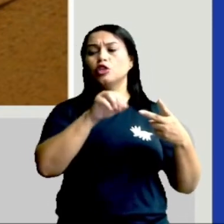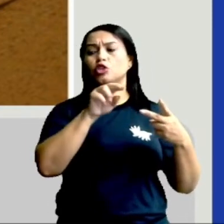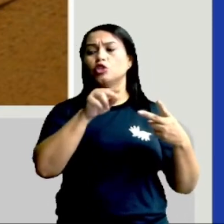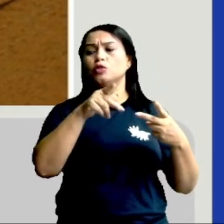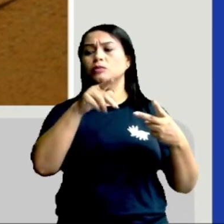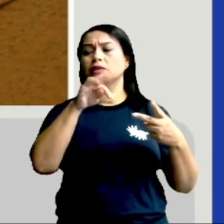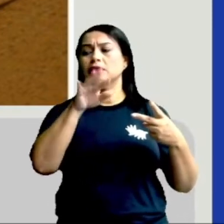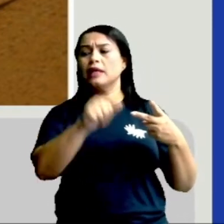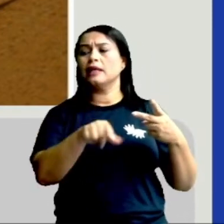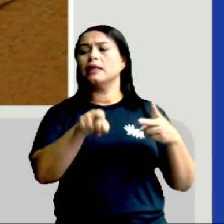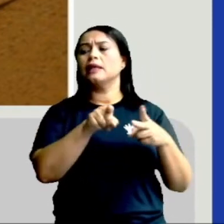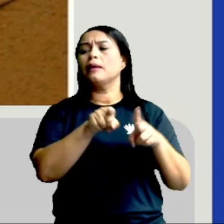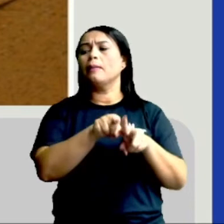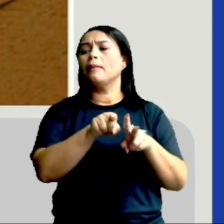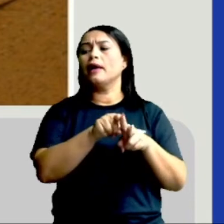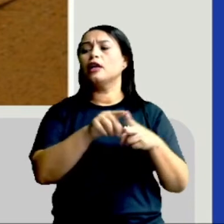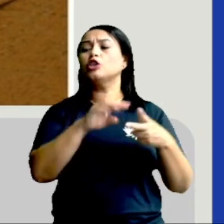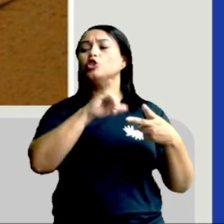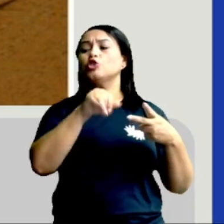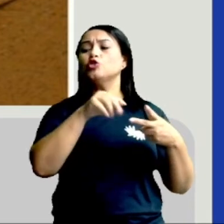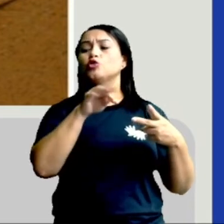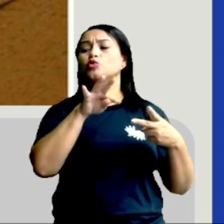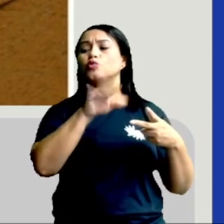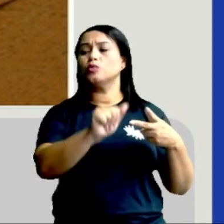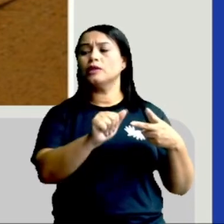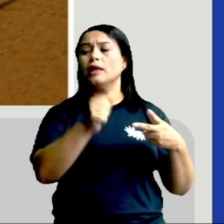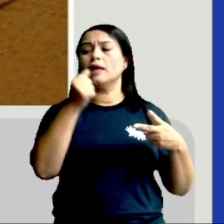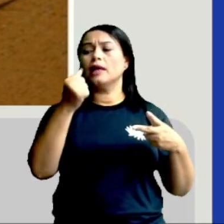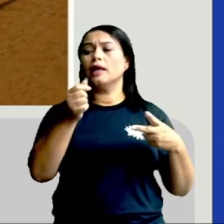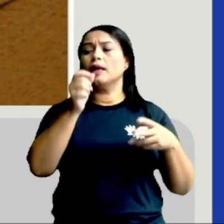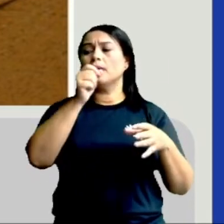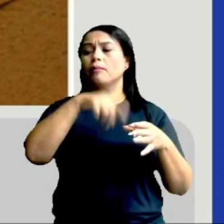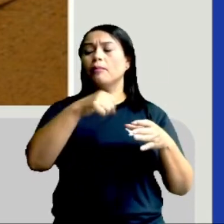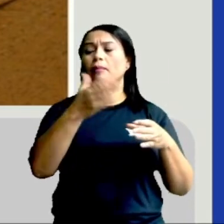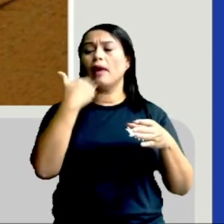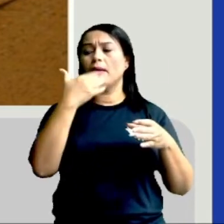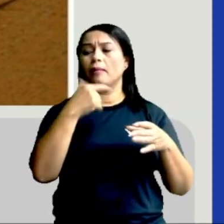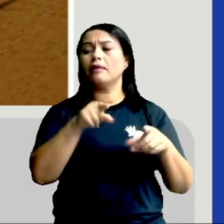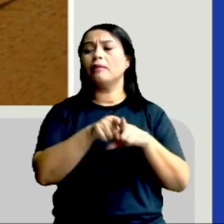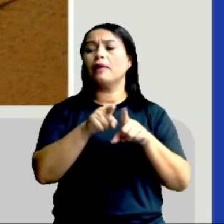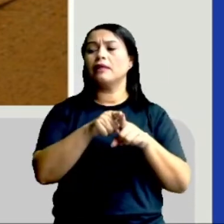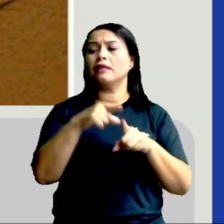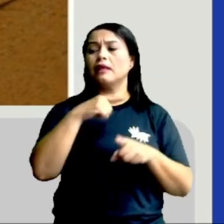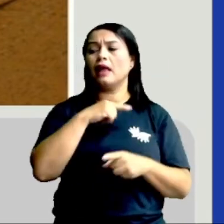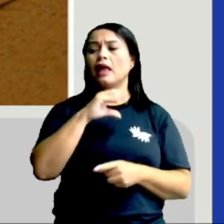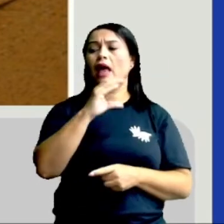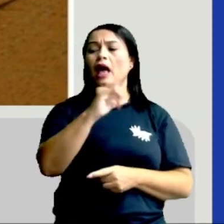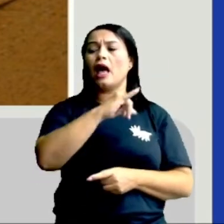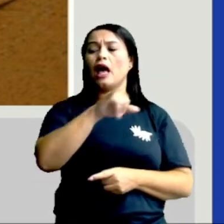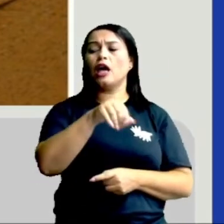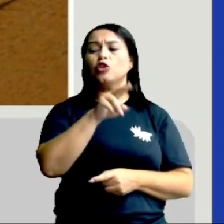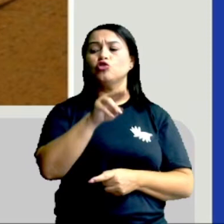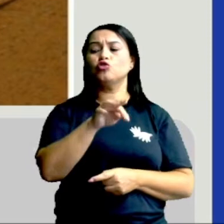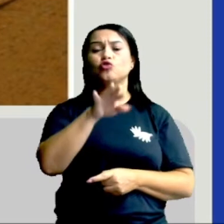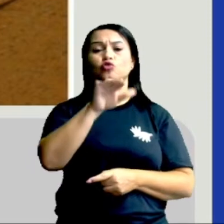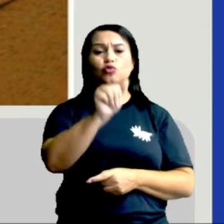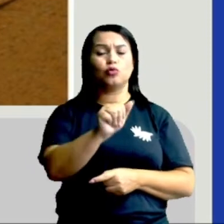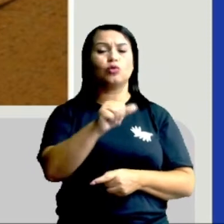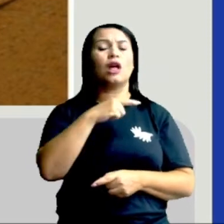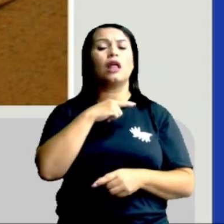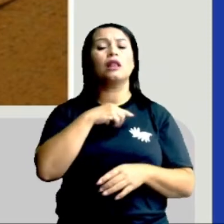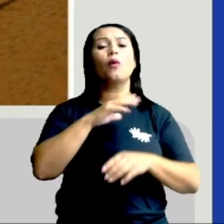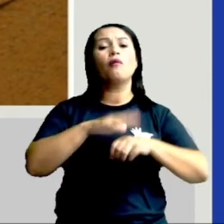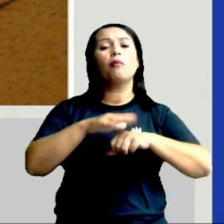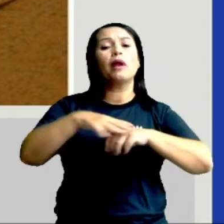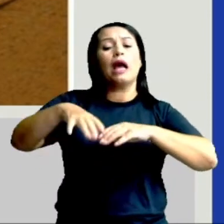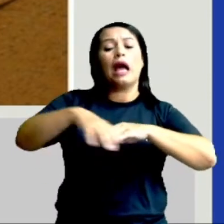de Belém-Bragança. Então aqui a gente está vendo, tá vendo? Aqui nas imagens, a juta, que seria onde fabricando esse